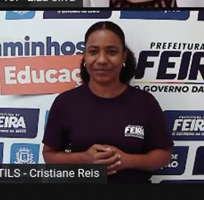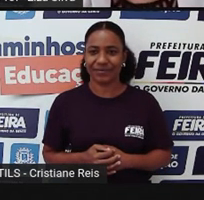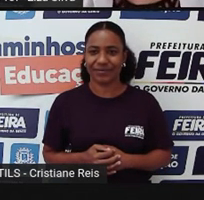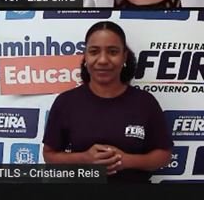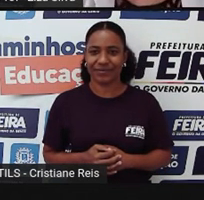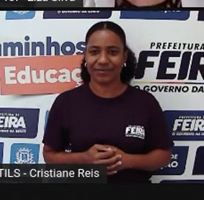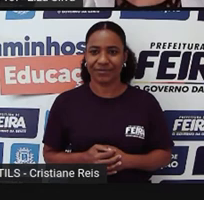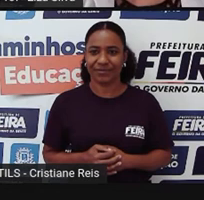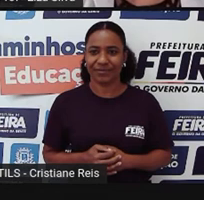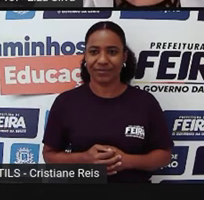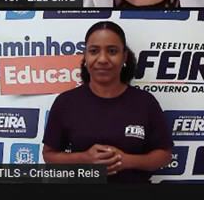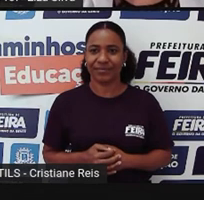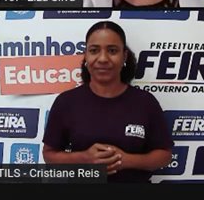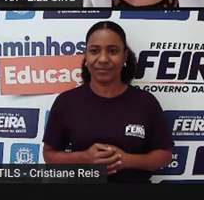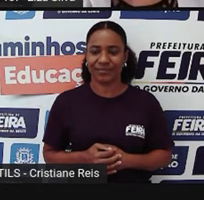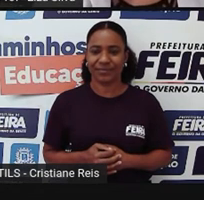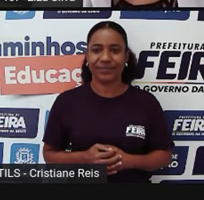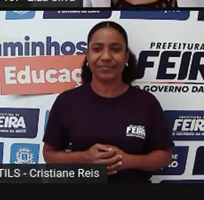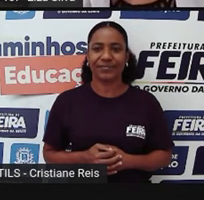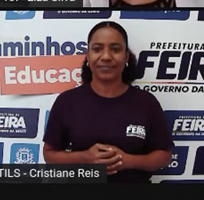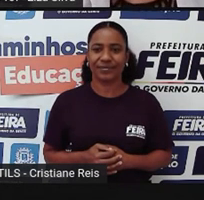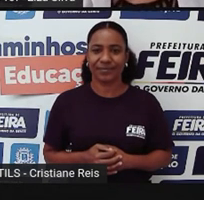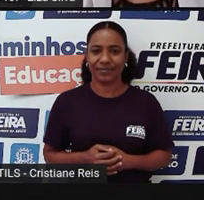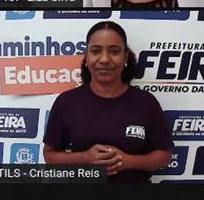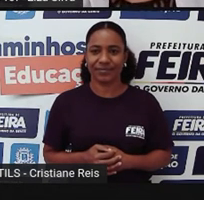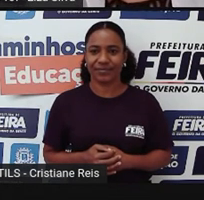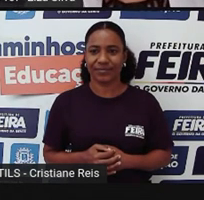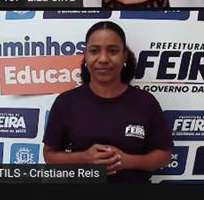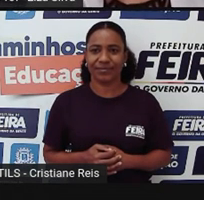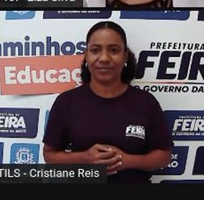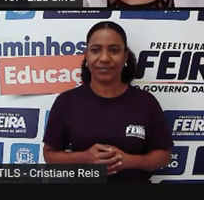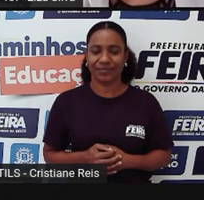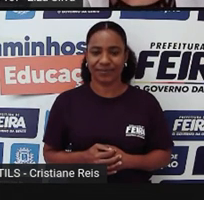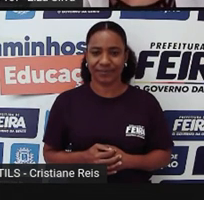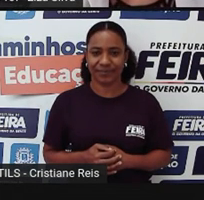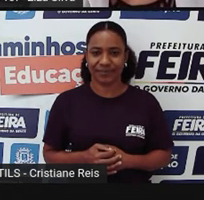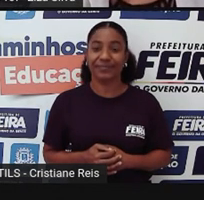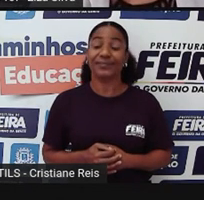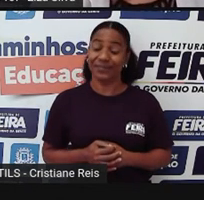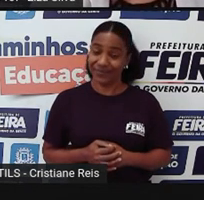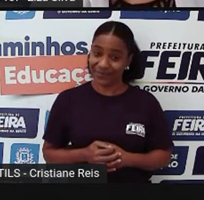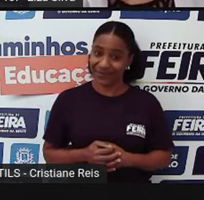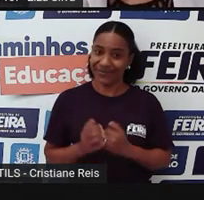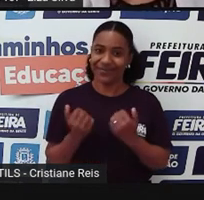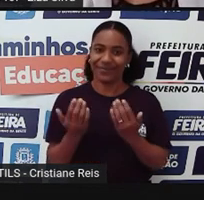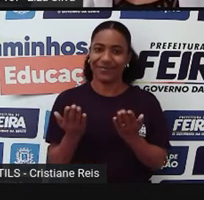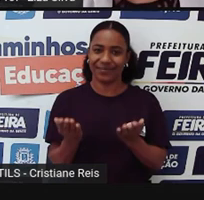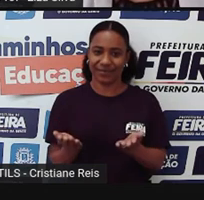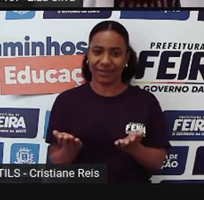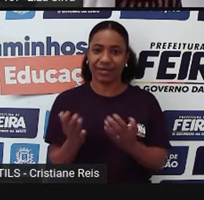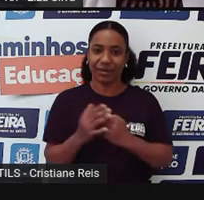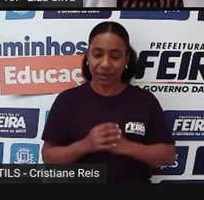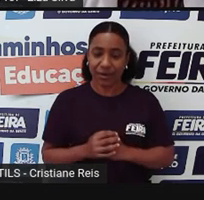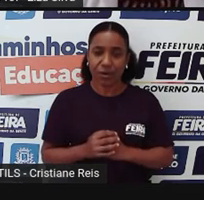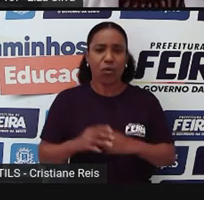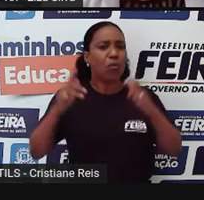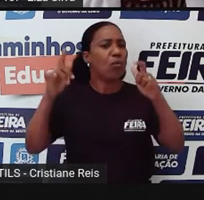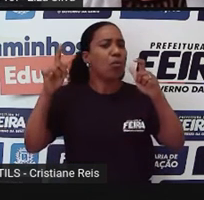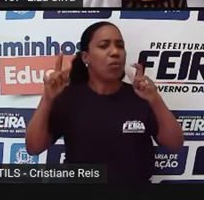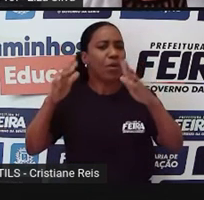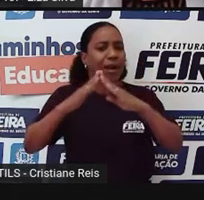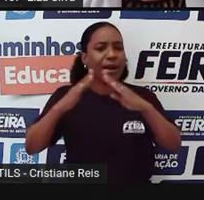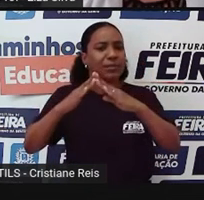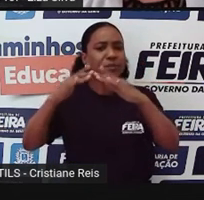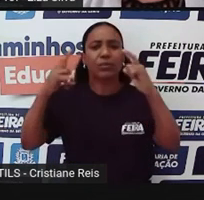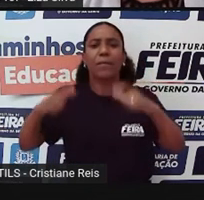Wesley Barroso your watching Disney estão em qual bairro você mora